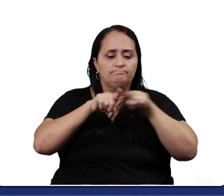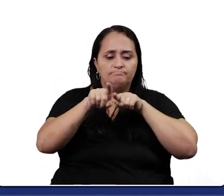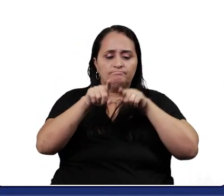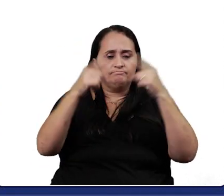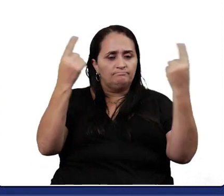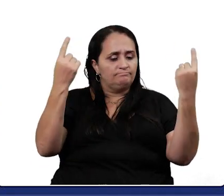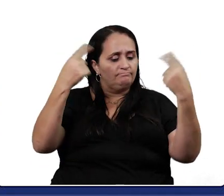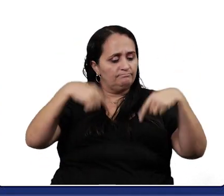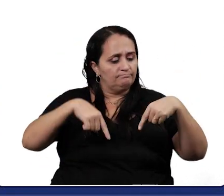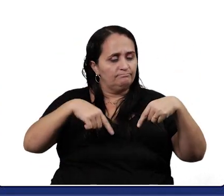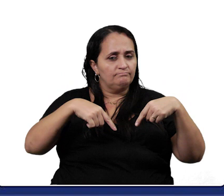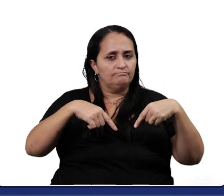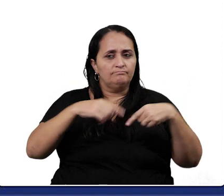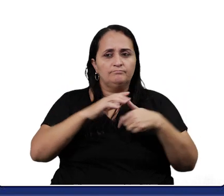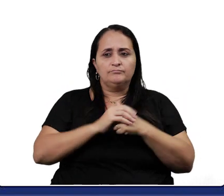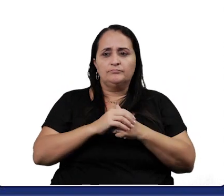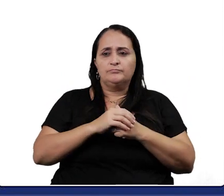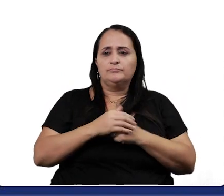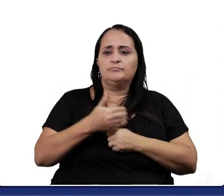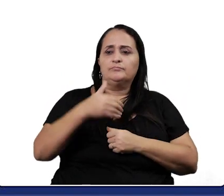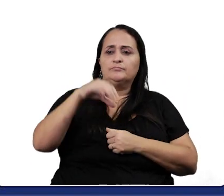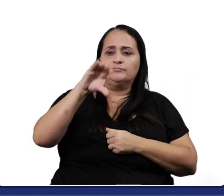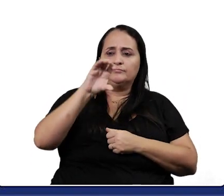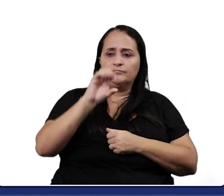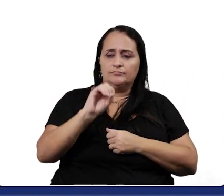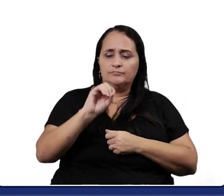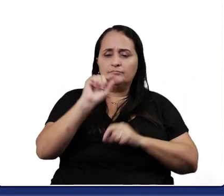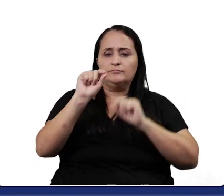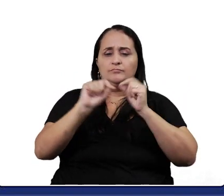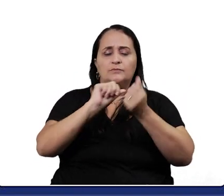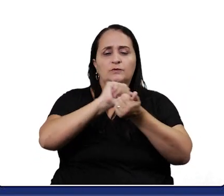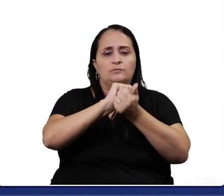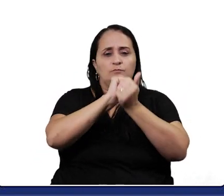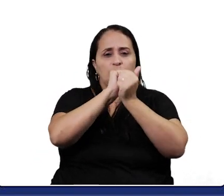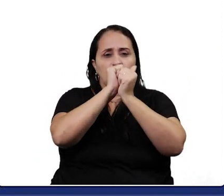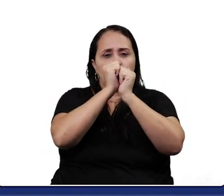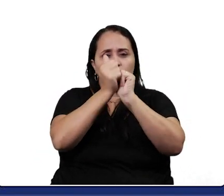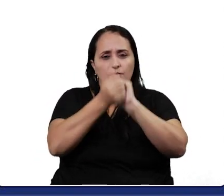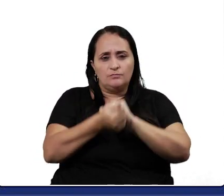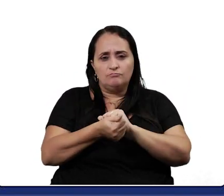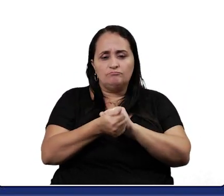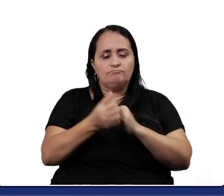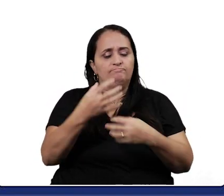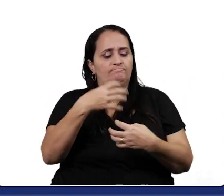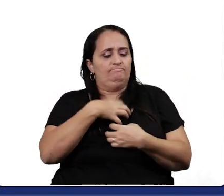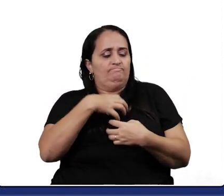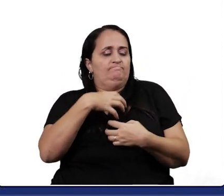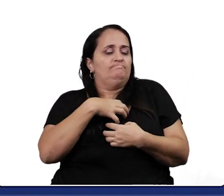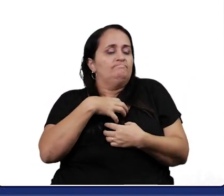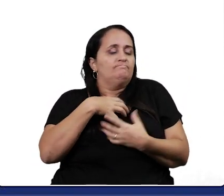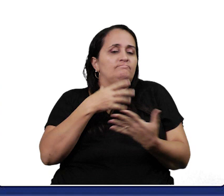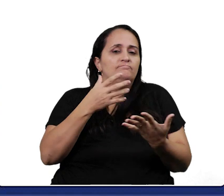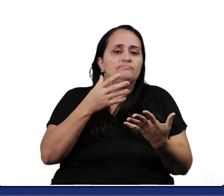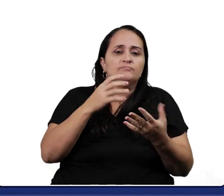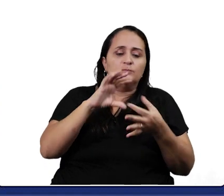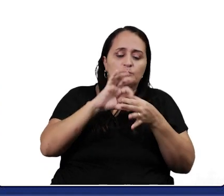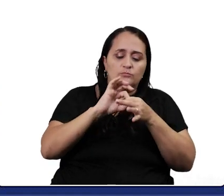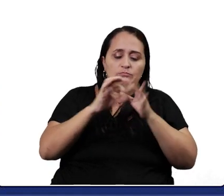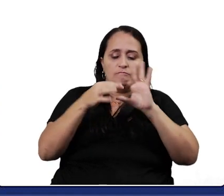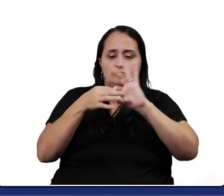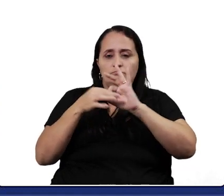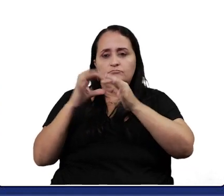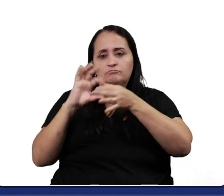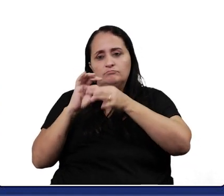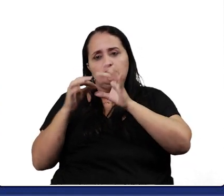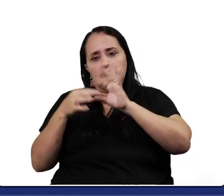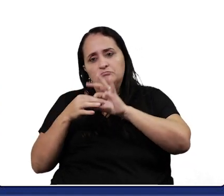competir. 10 cenas de espírito esportivo nas Olimpíadas.